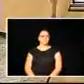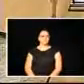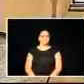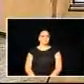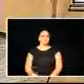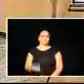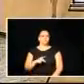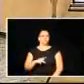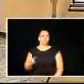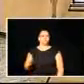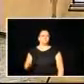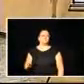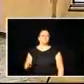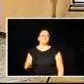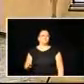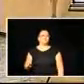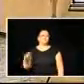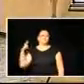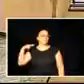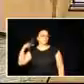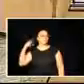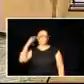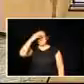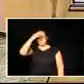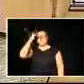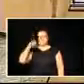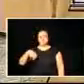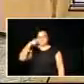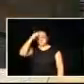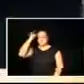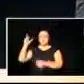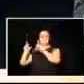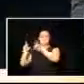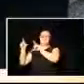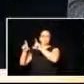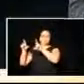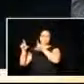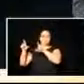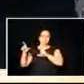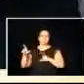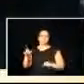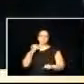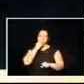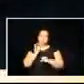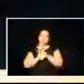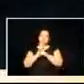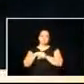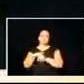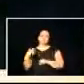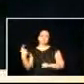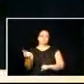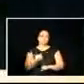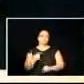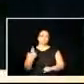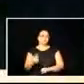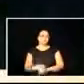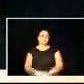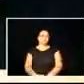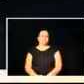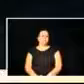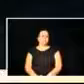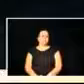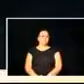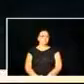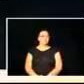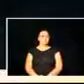Senhor presidente, nobres pares, munícipe aqui presente, telespectadores, FE Câmara, boa noite a todos. Boa noite principalmente